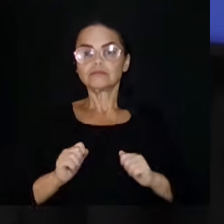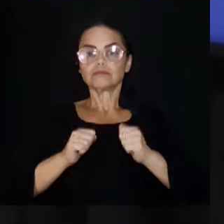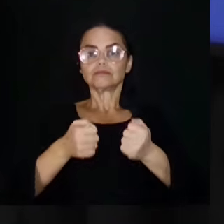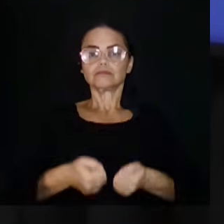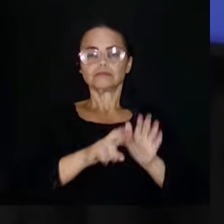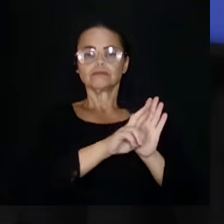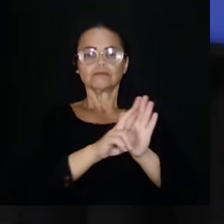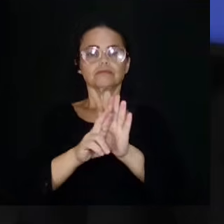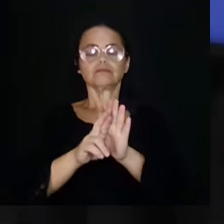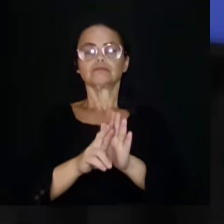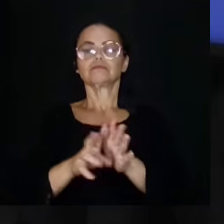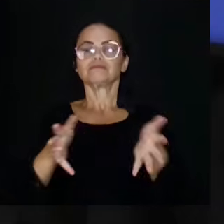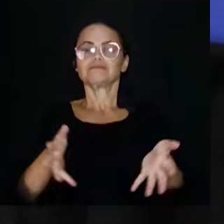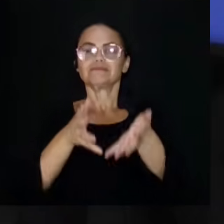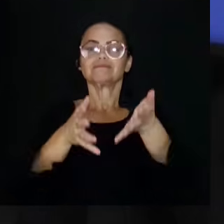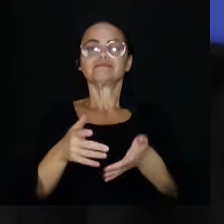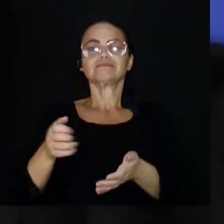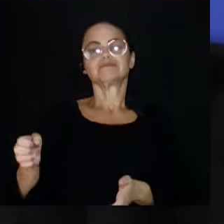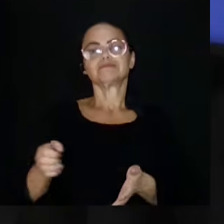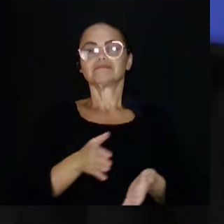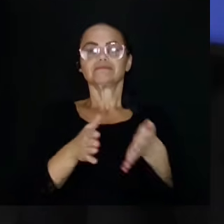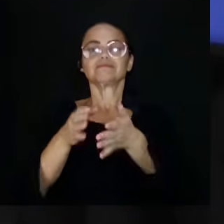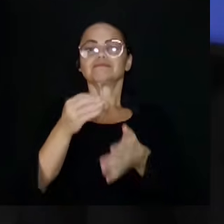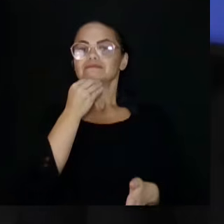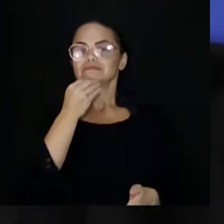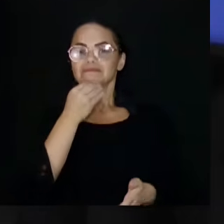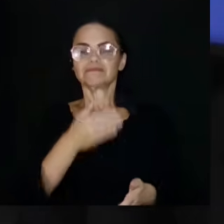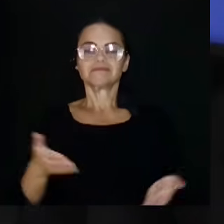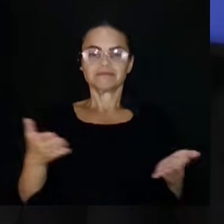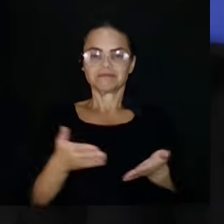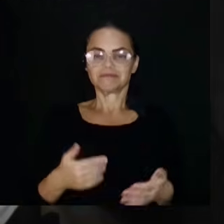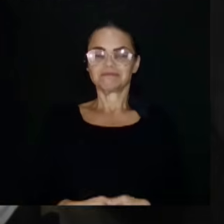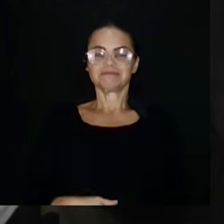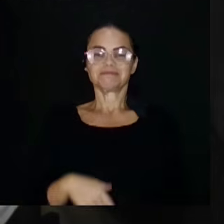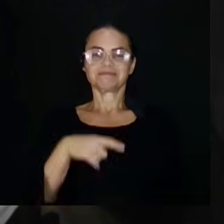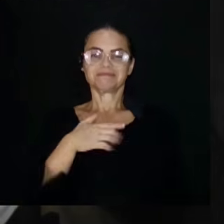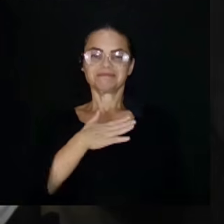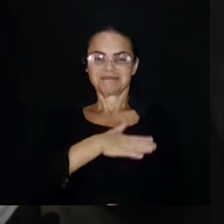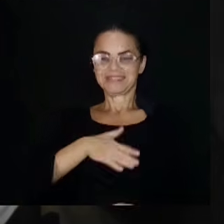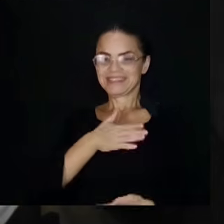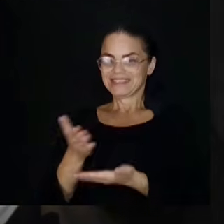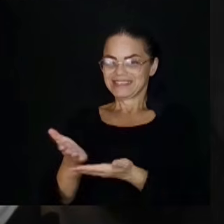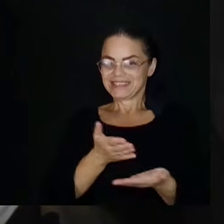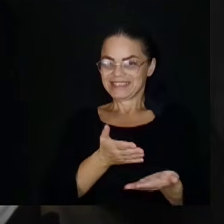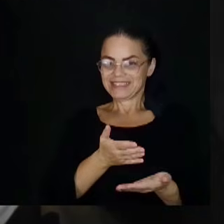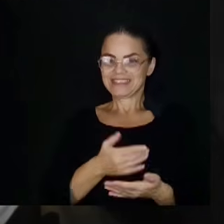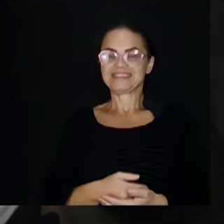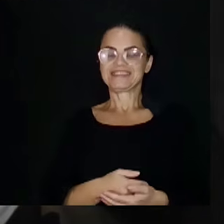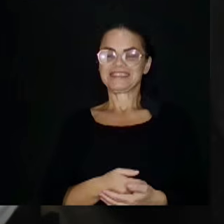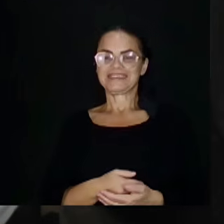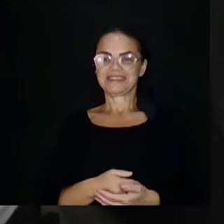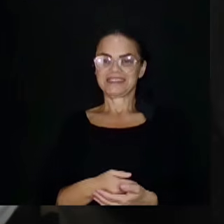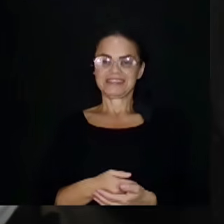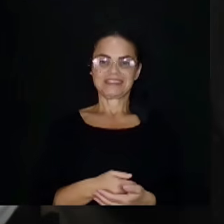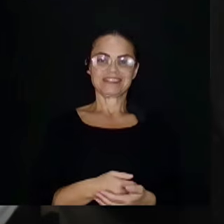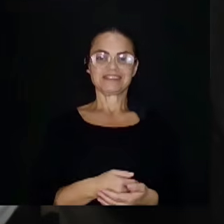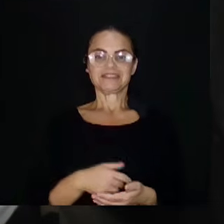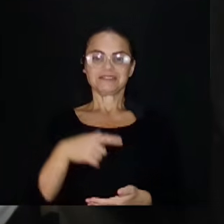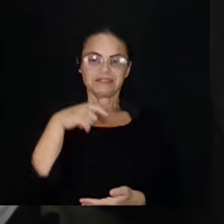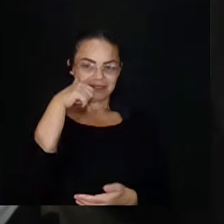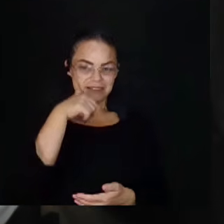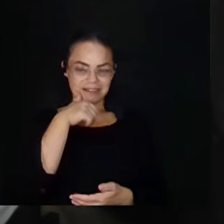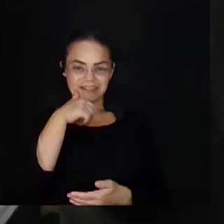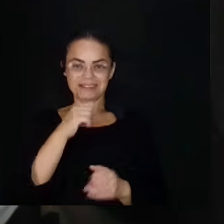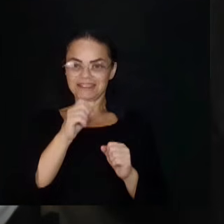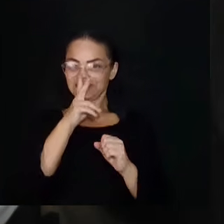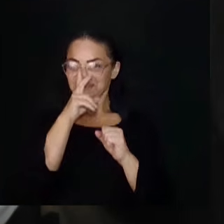novos caminhos. E hoje nós temos o prazer de receber aqui uma mulher que é força,